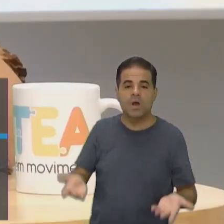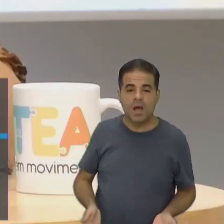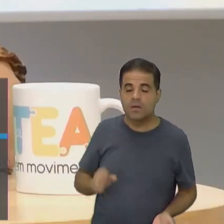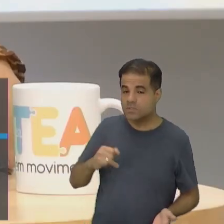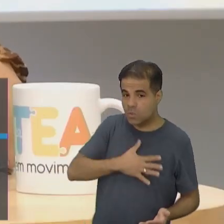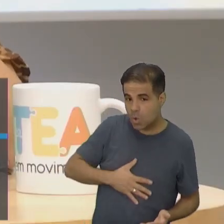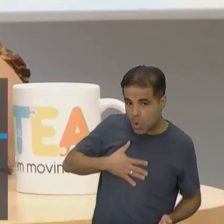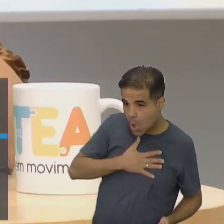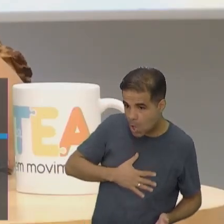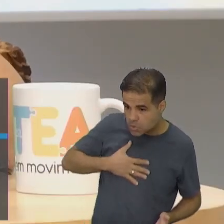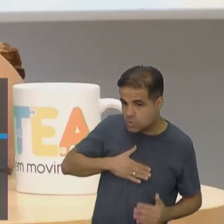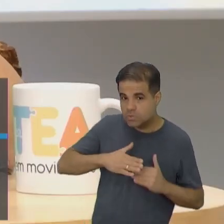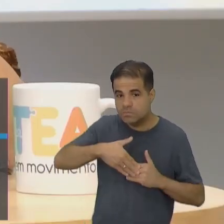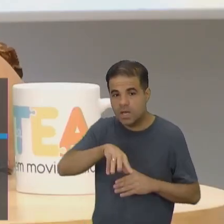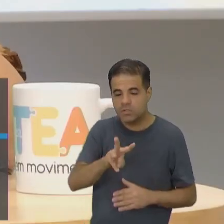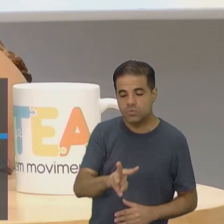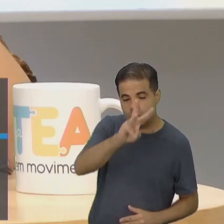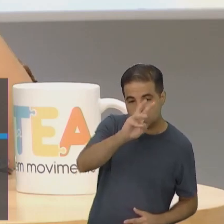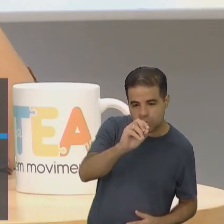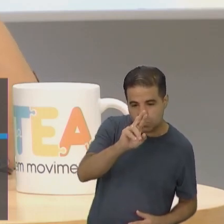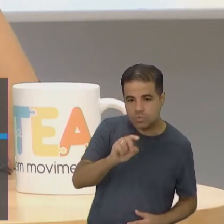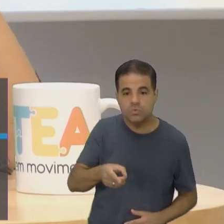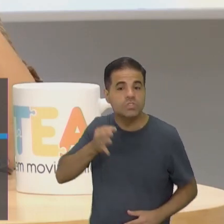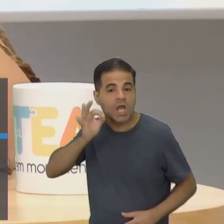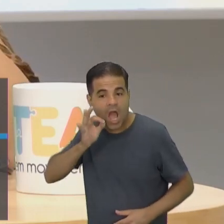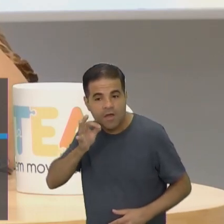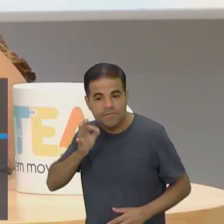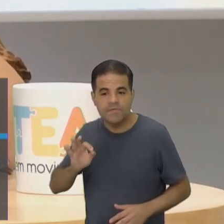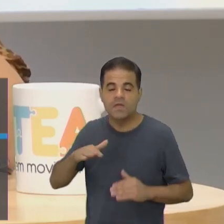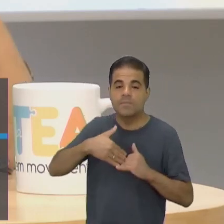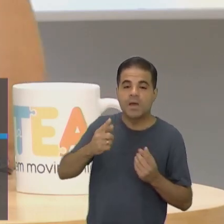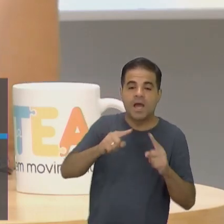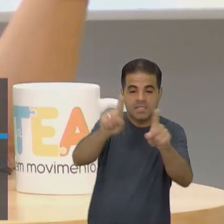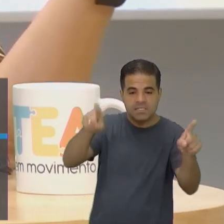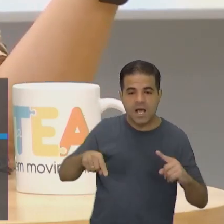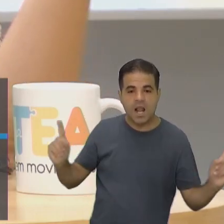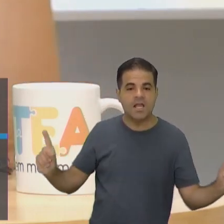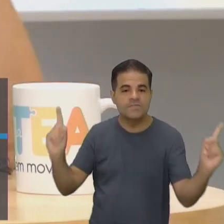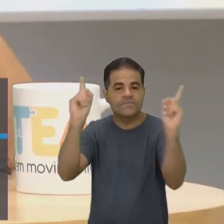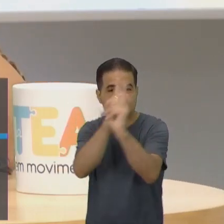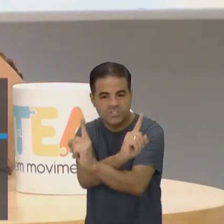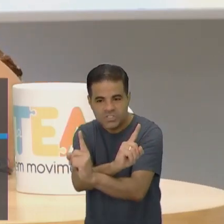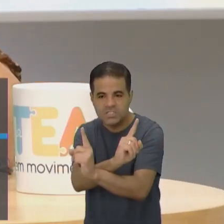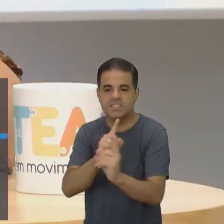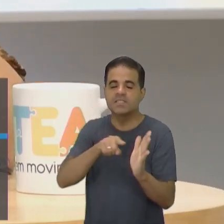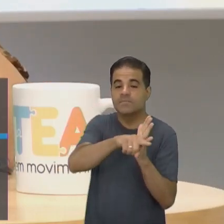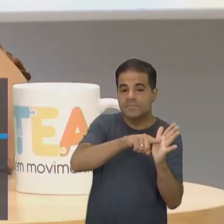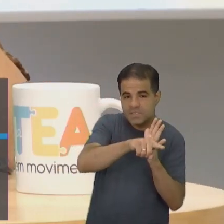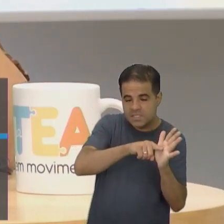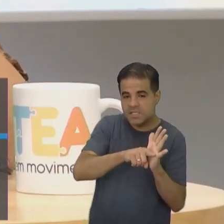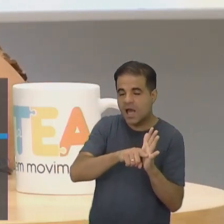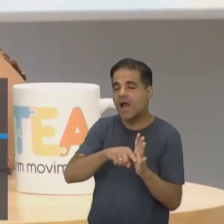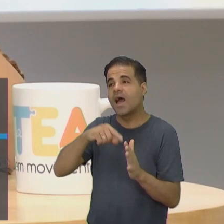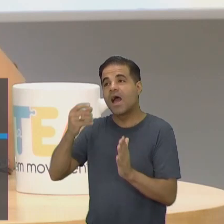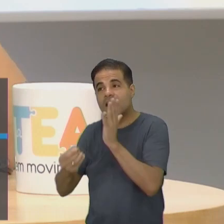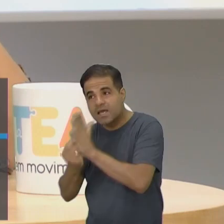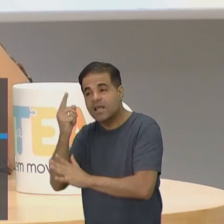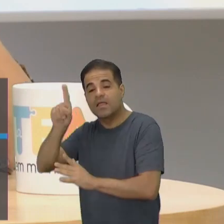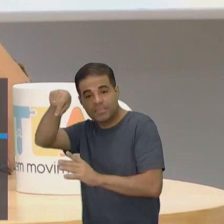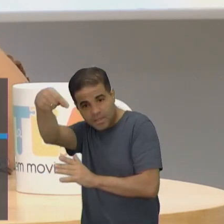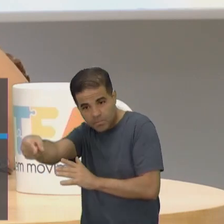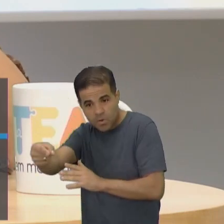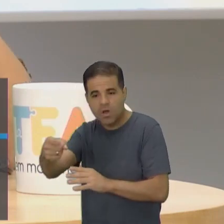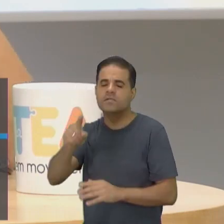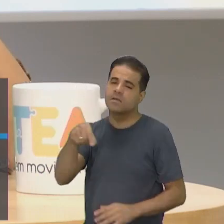se ele gostou mais do Word Café, se ele gostou mais da invertida, pesquisar primeiro e criar depois. Então, isso é